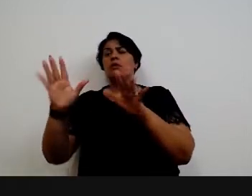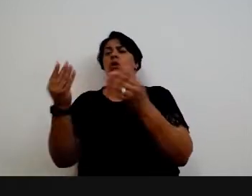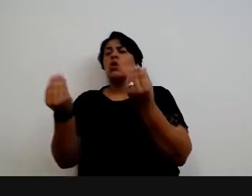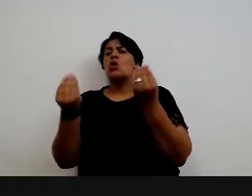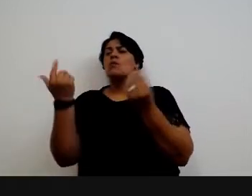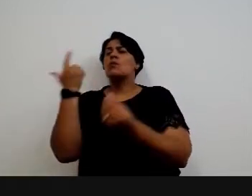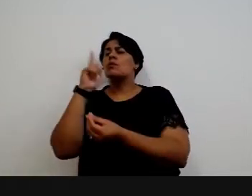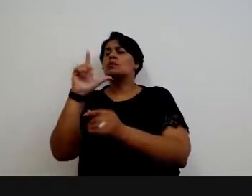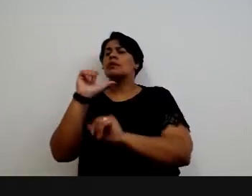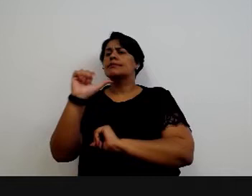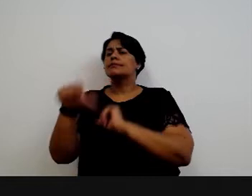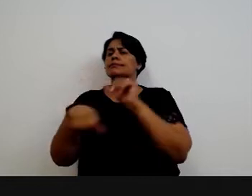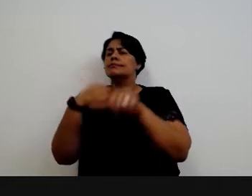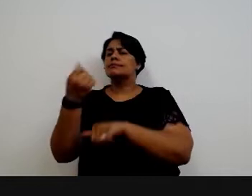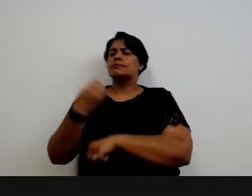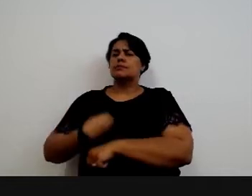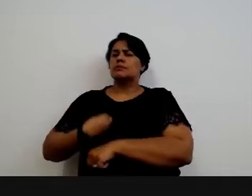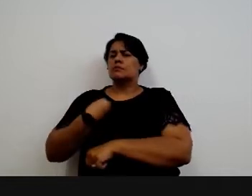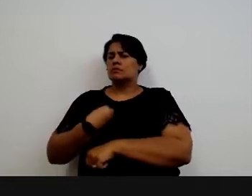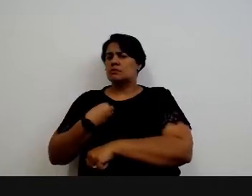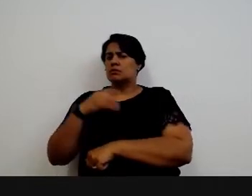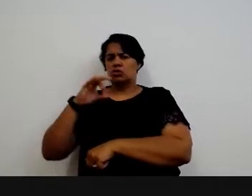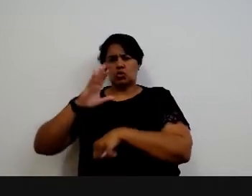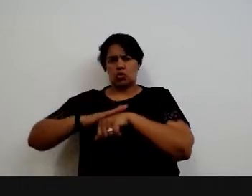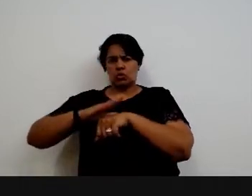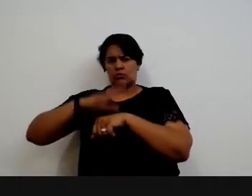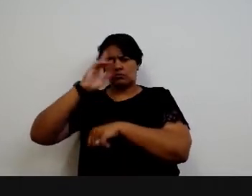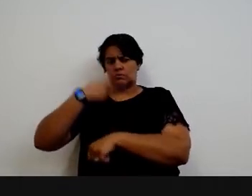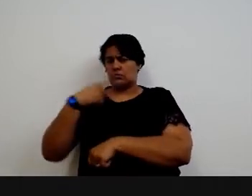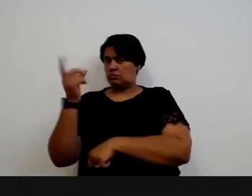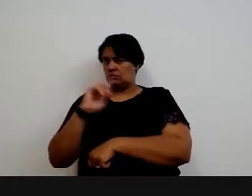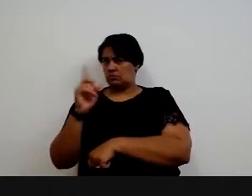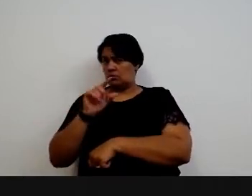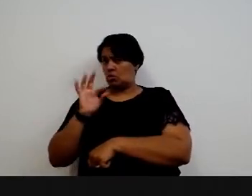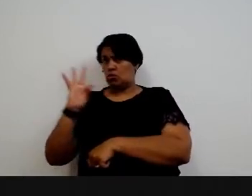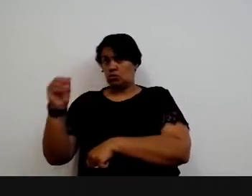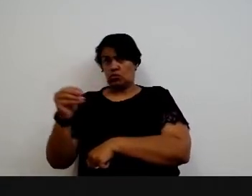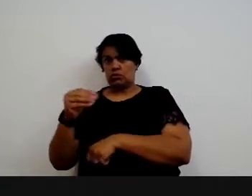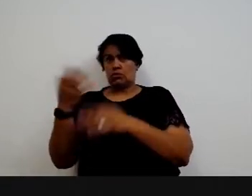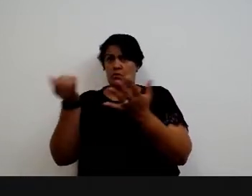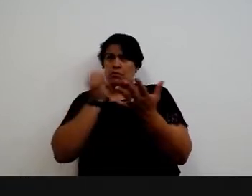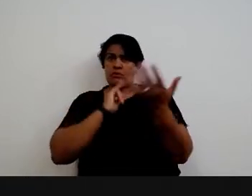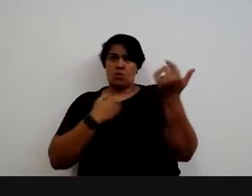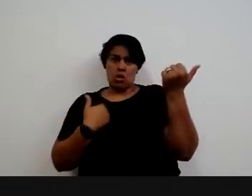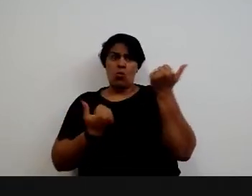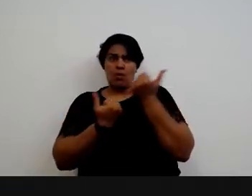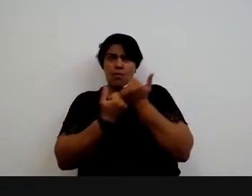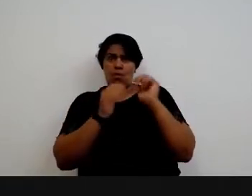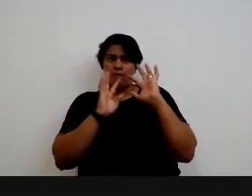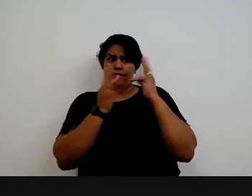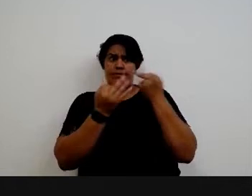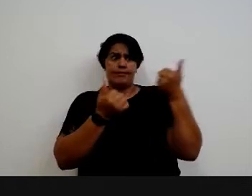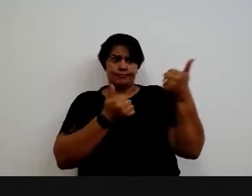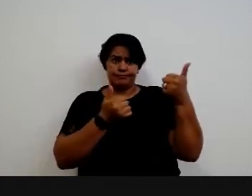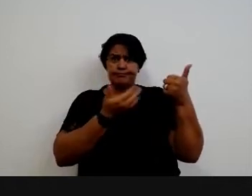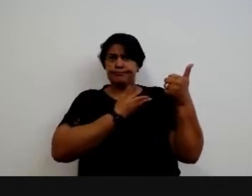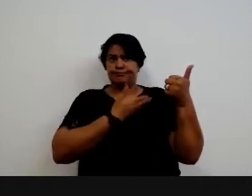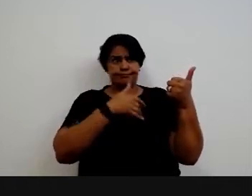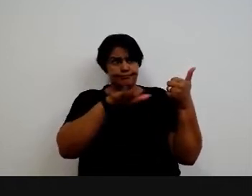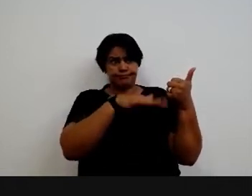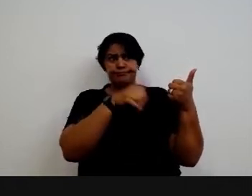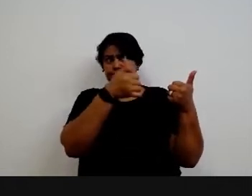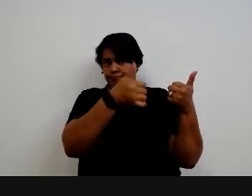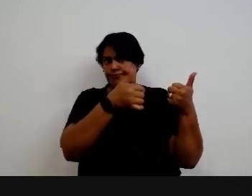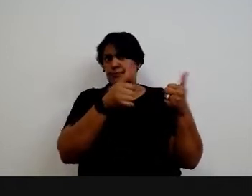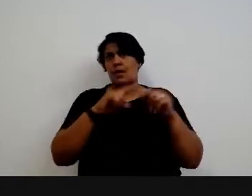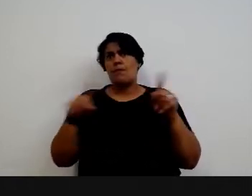minha vida, mas das pessoas ao meu redor, né? Porque não são todos jovens, por exemplo, que têm o apoio da família, como eu tenho, o apoio dos amigos, que tiveram vários